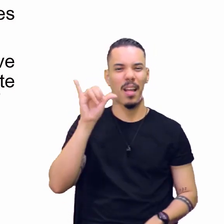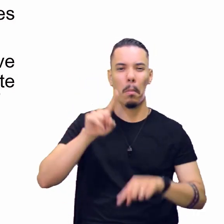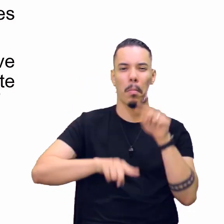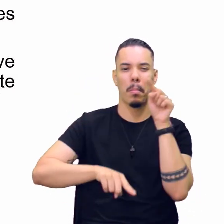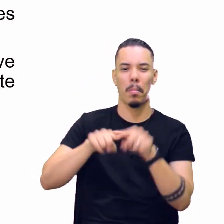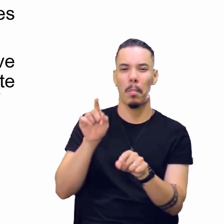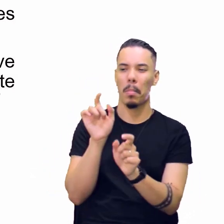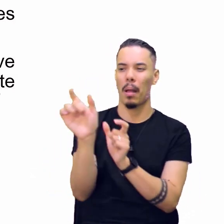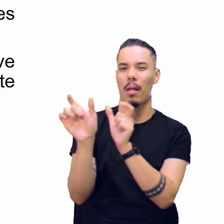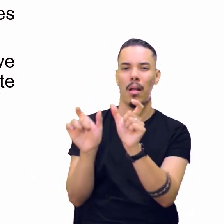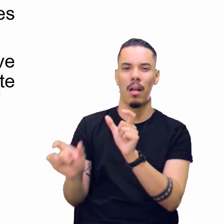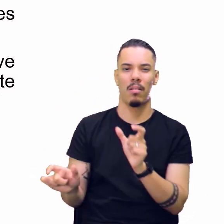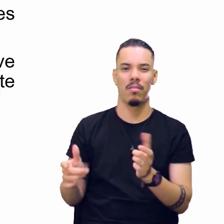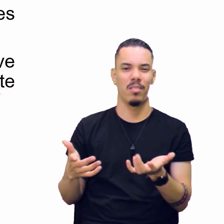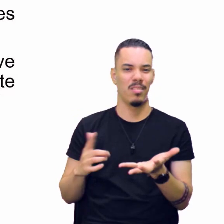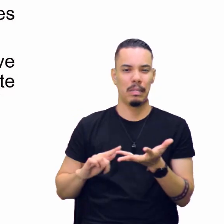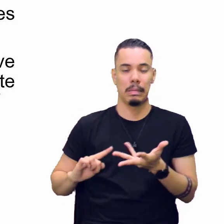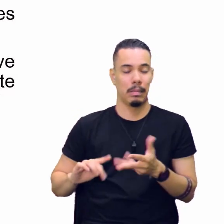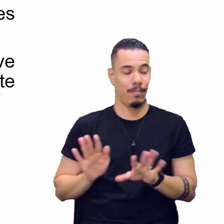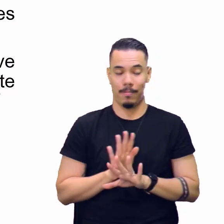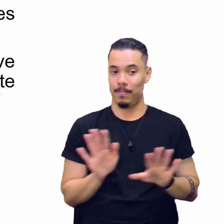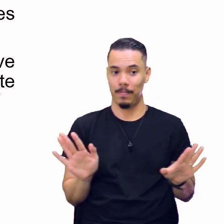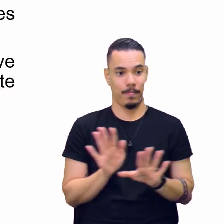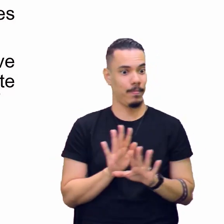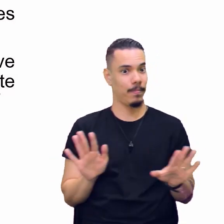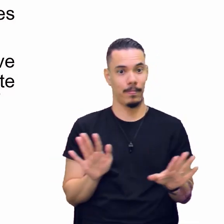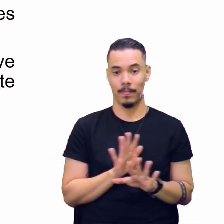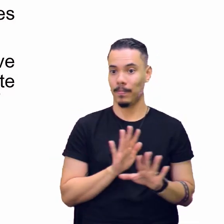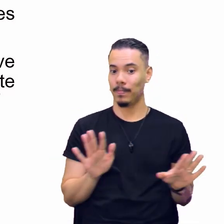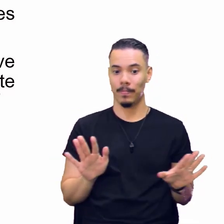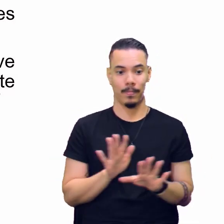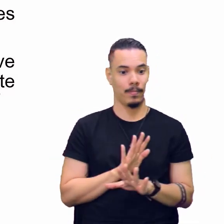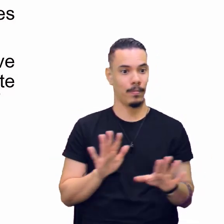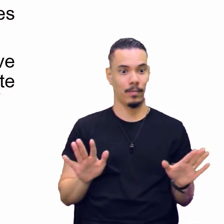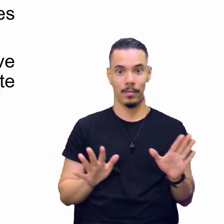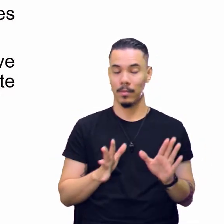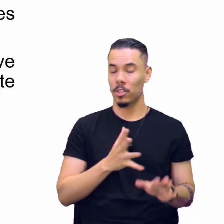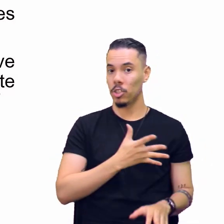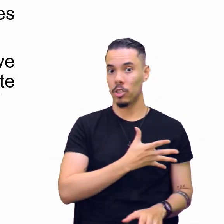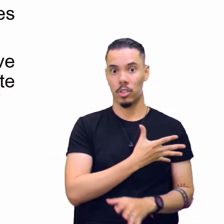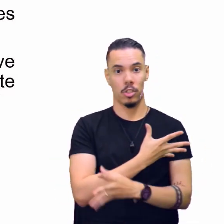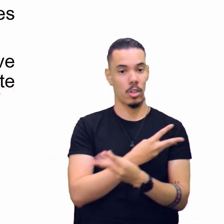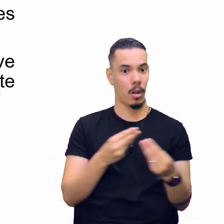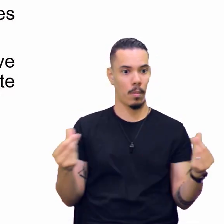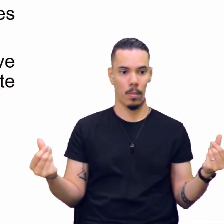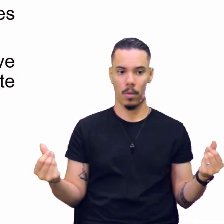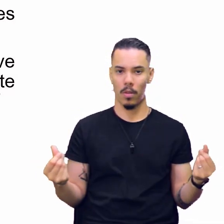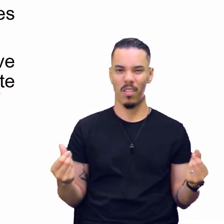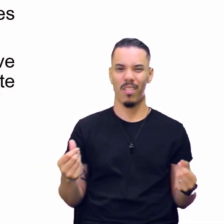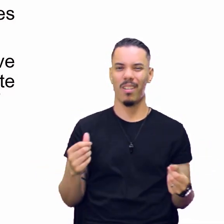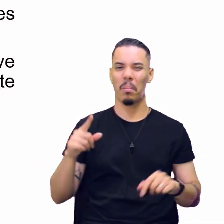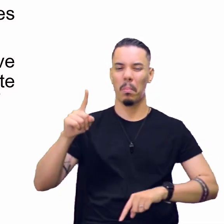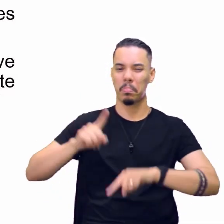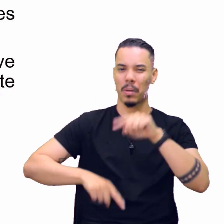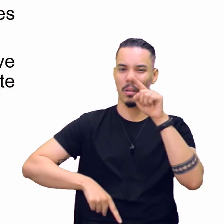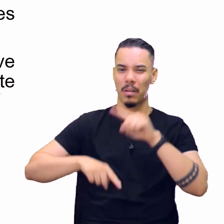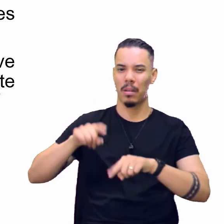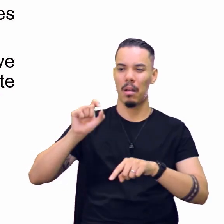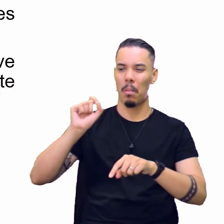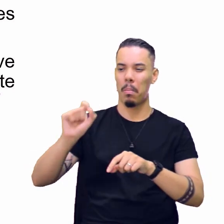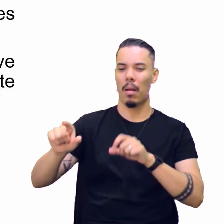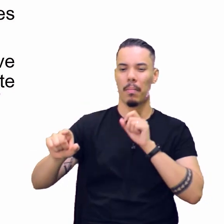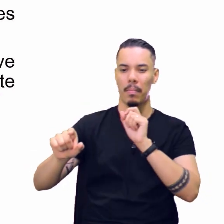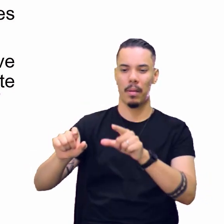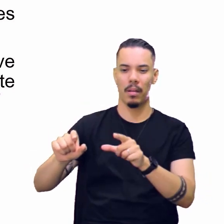pejorativos, tá certo? Isso aí, olha, vamos eliminando do debate. Com xingamento,